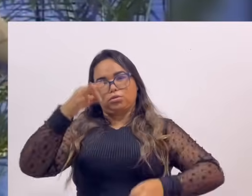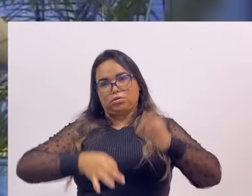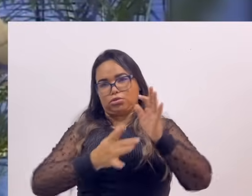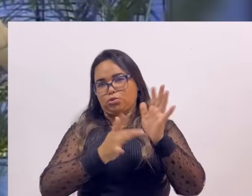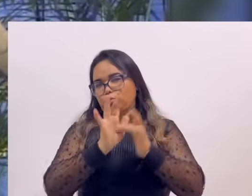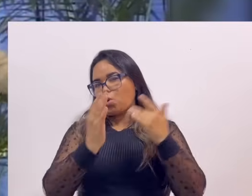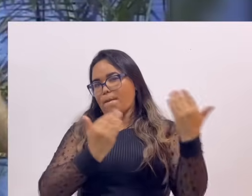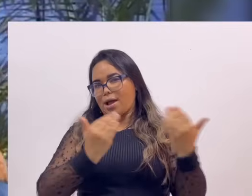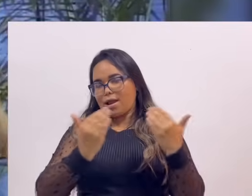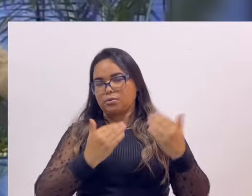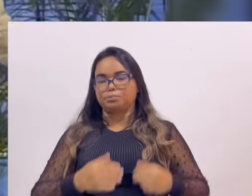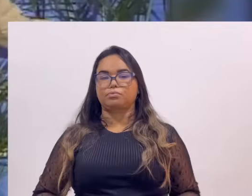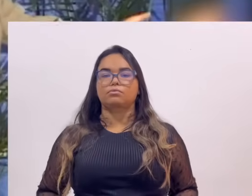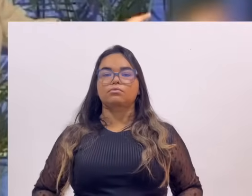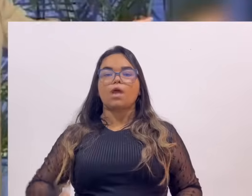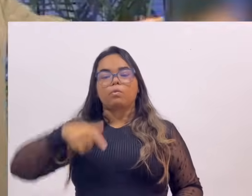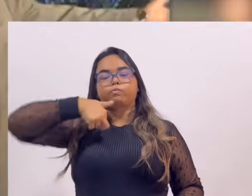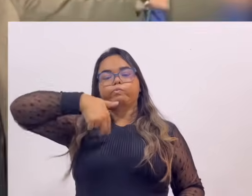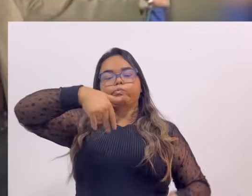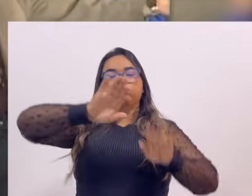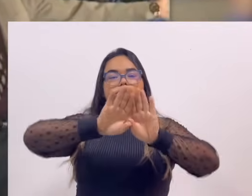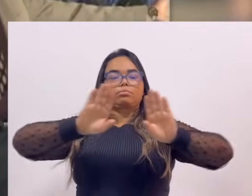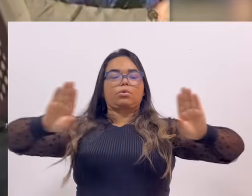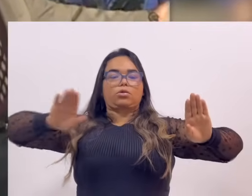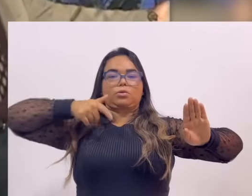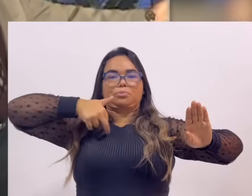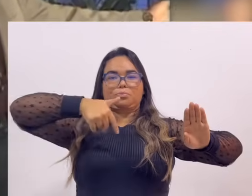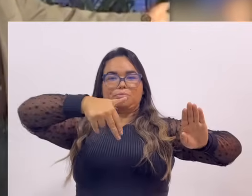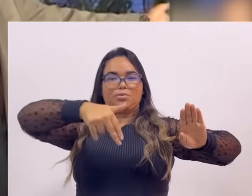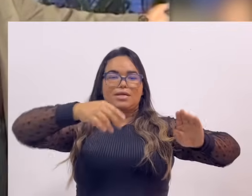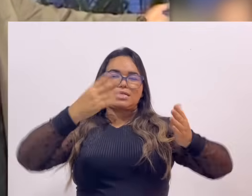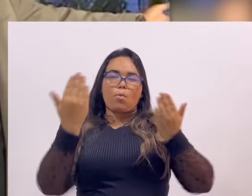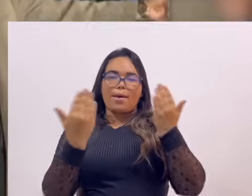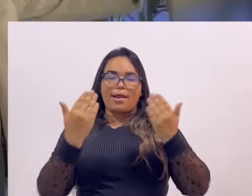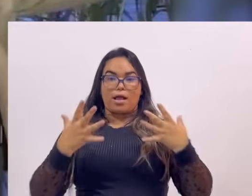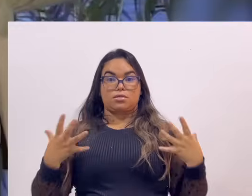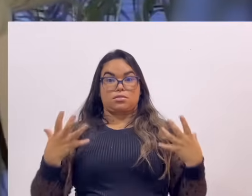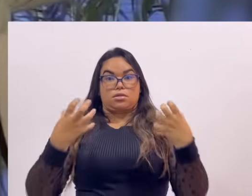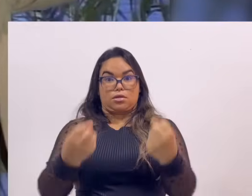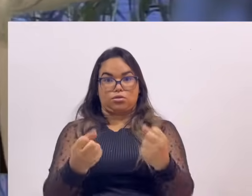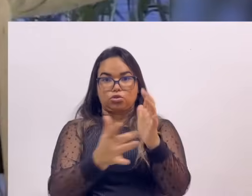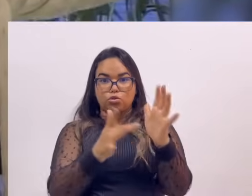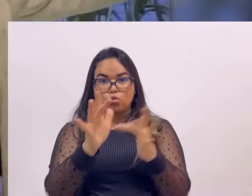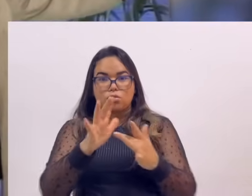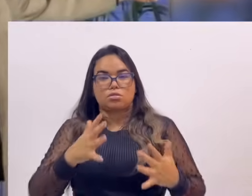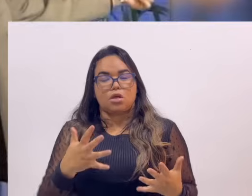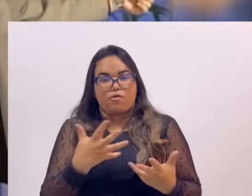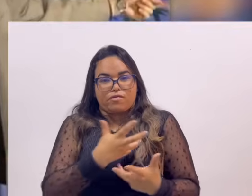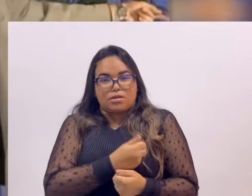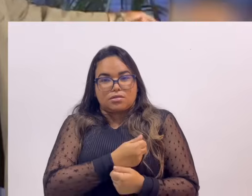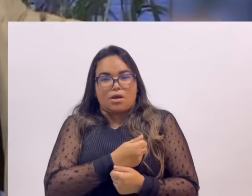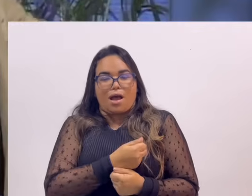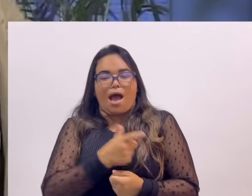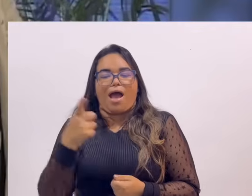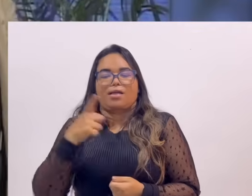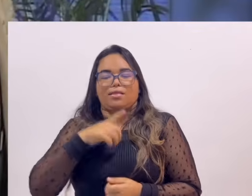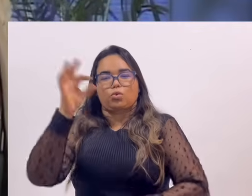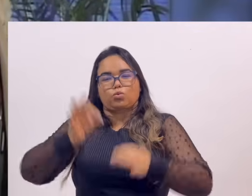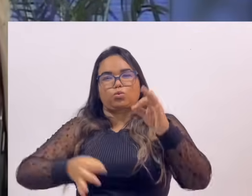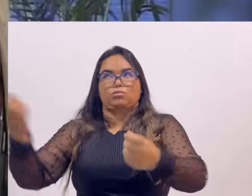em outras palavras, quando você aceita a salvação por meio de Jesus Cristo, é envolvido pela justiça de Cristo.